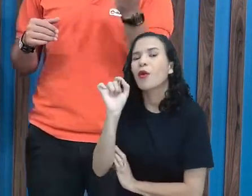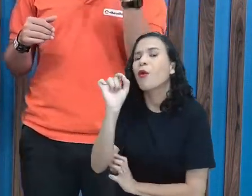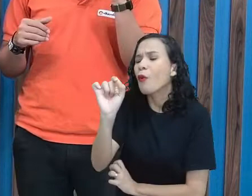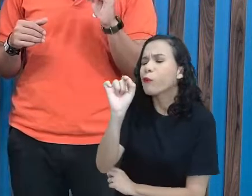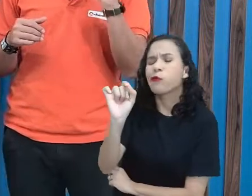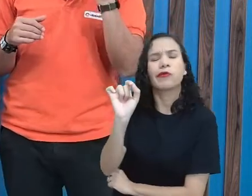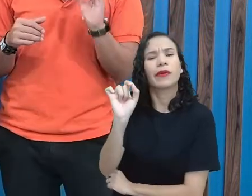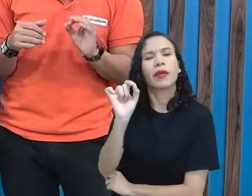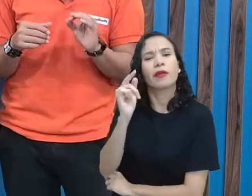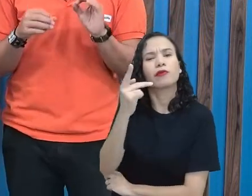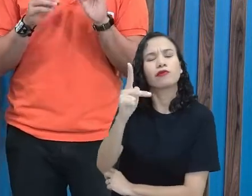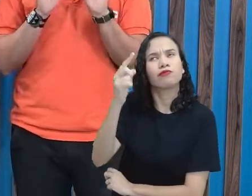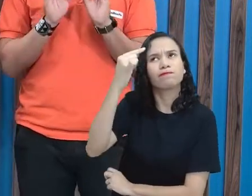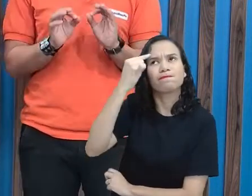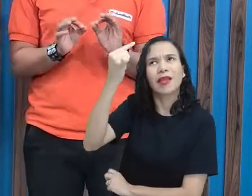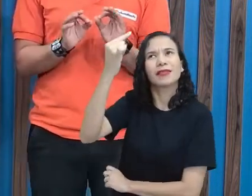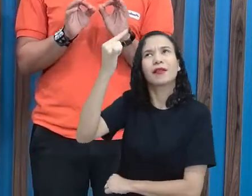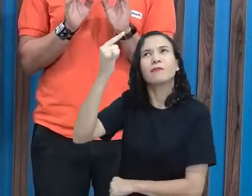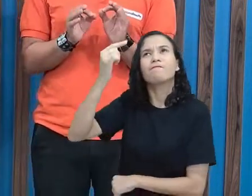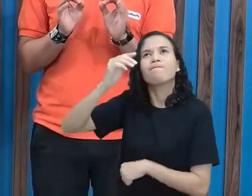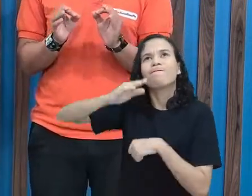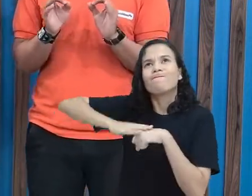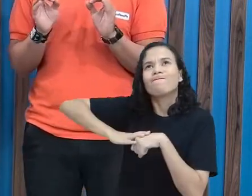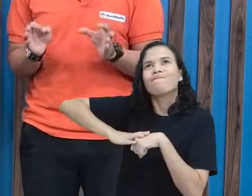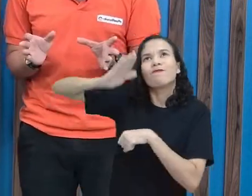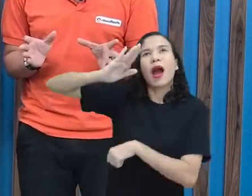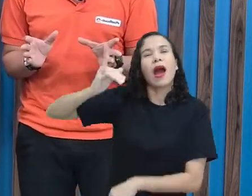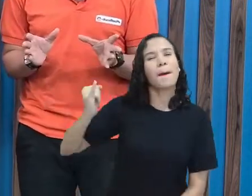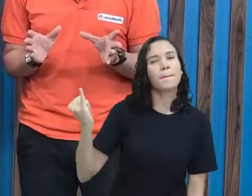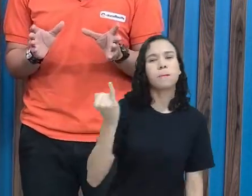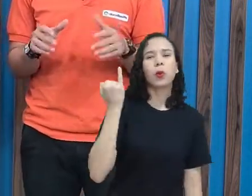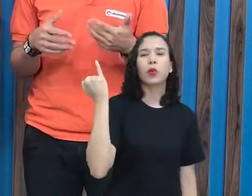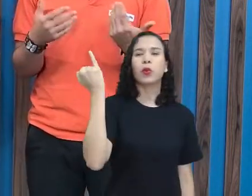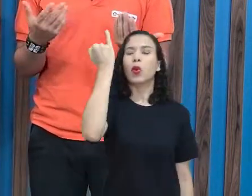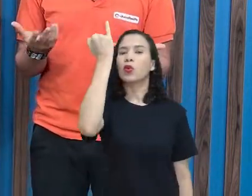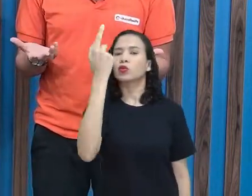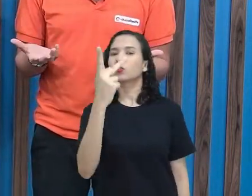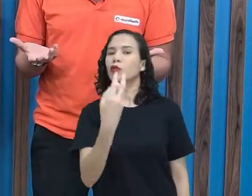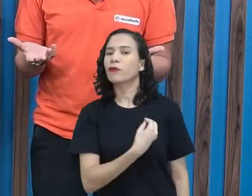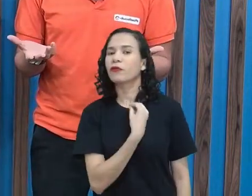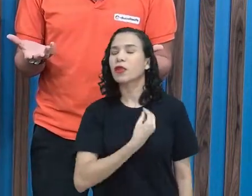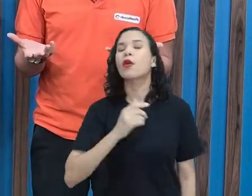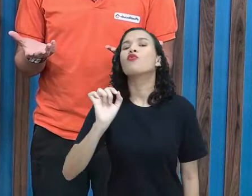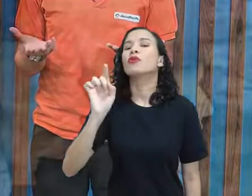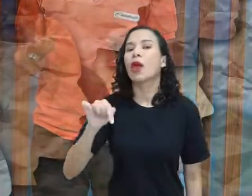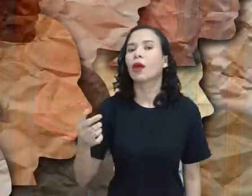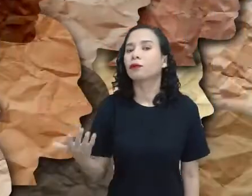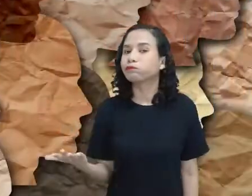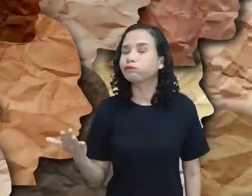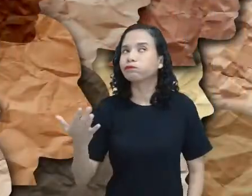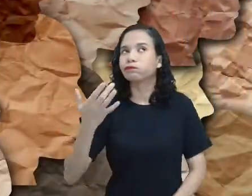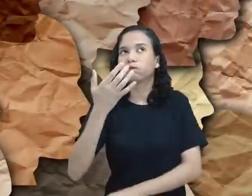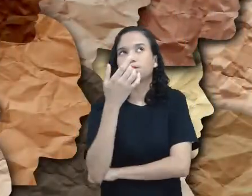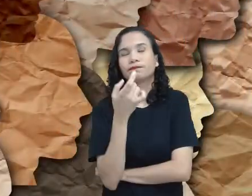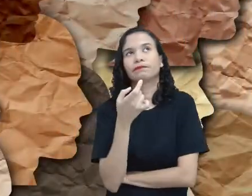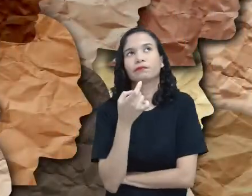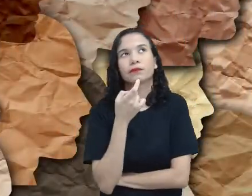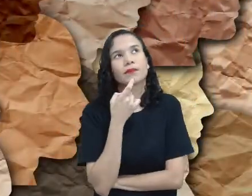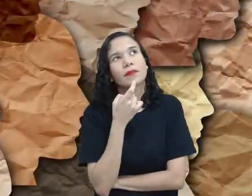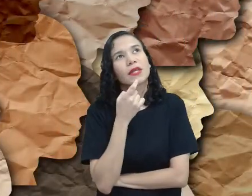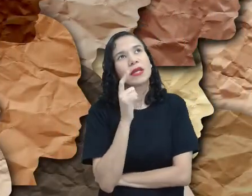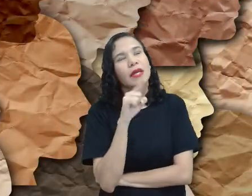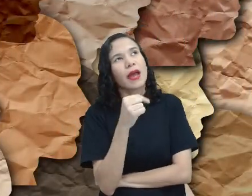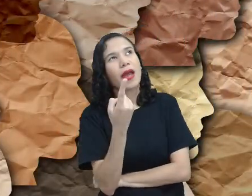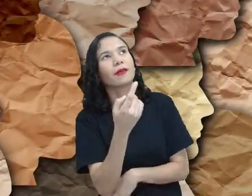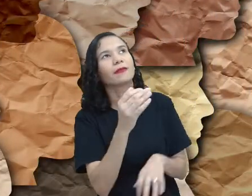que você considera mais importante na sua vida. Será que é